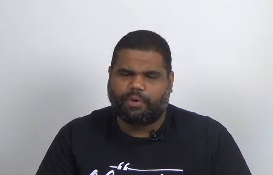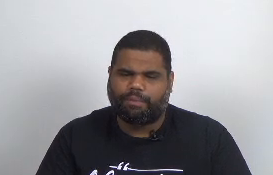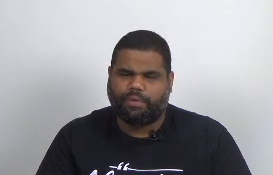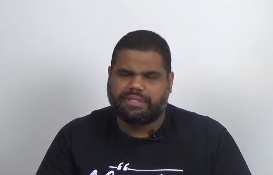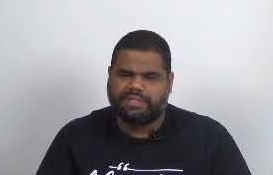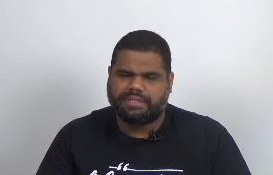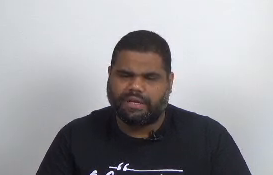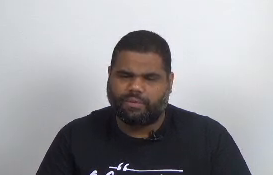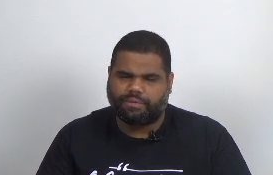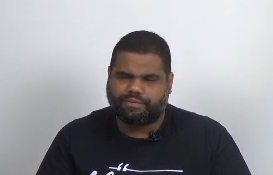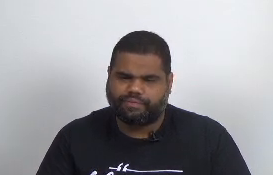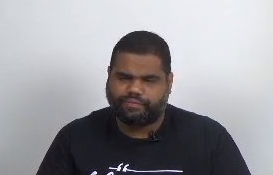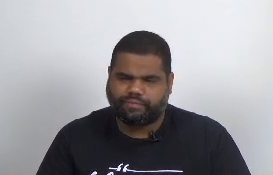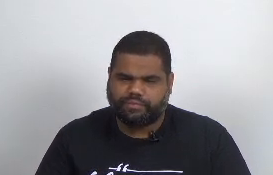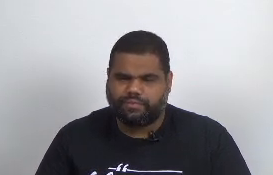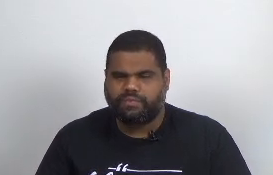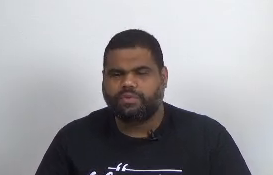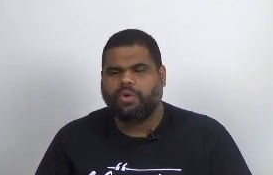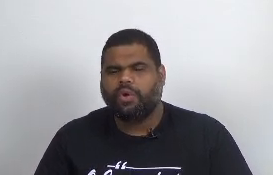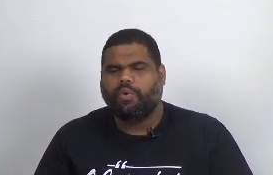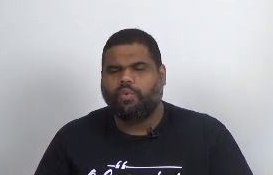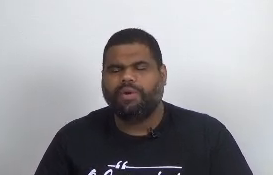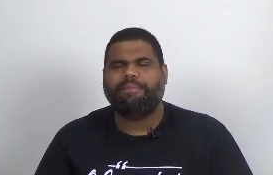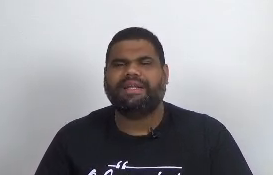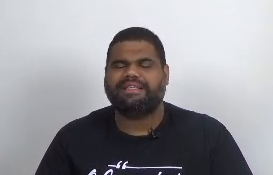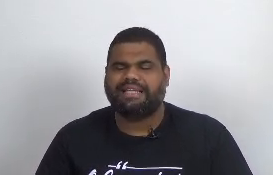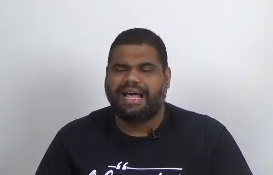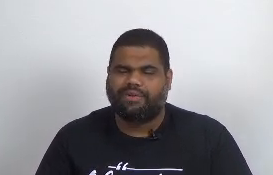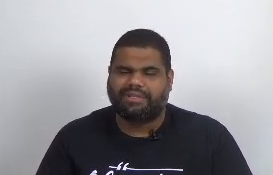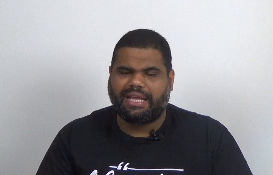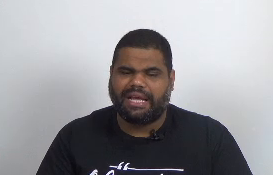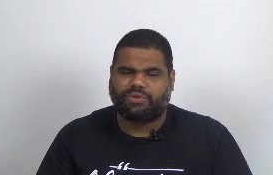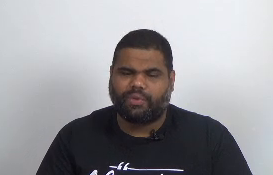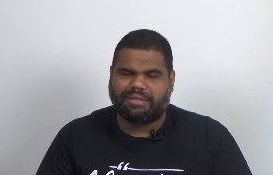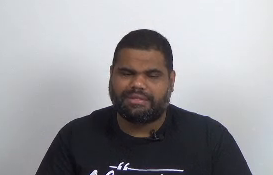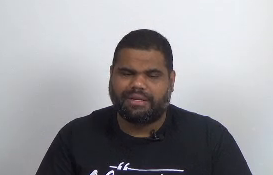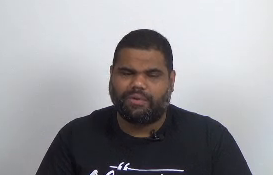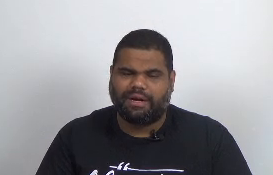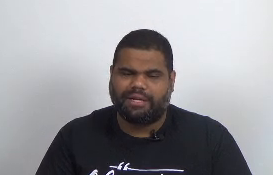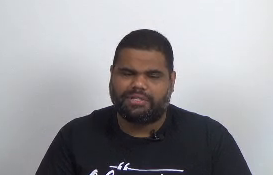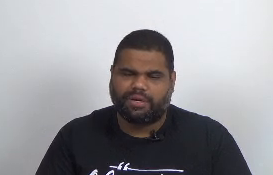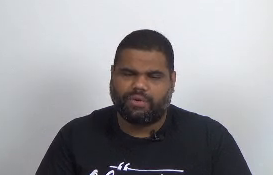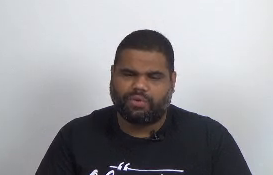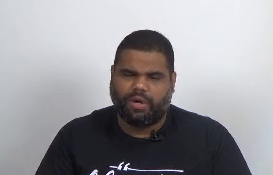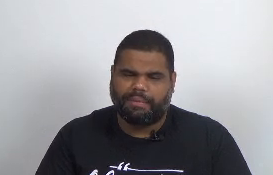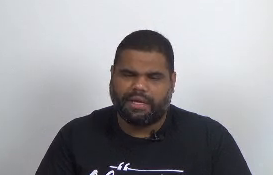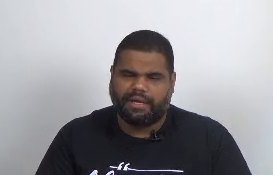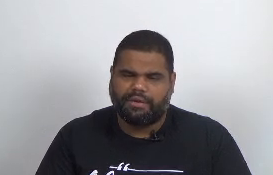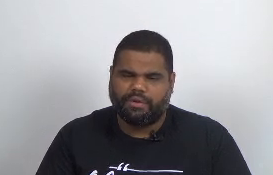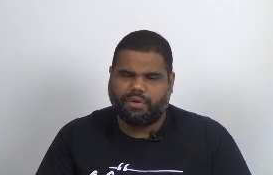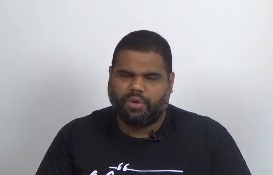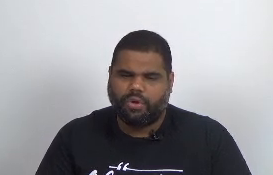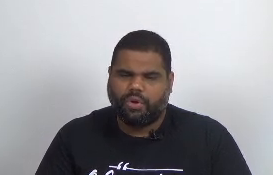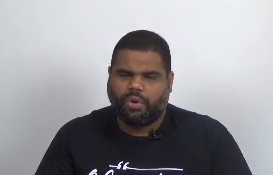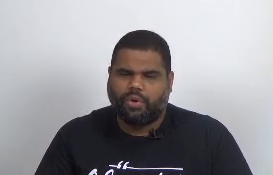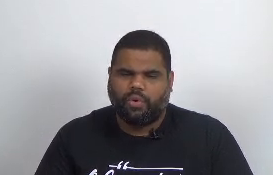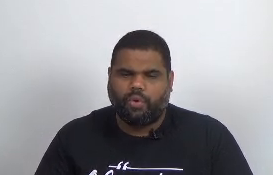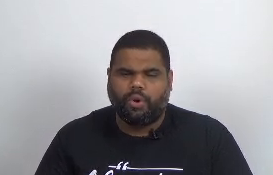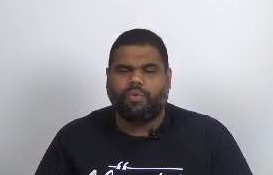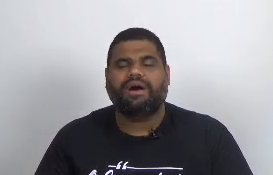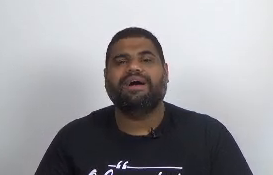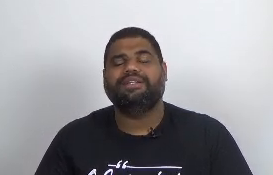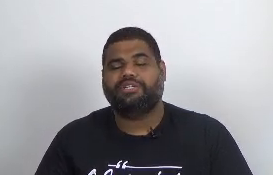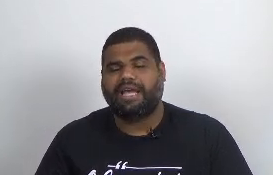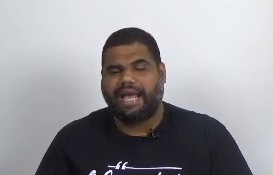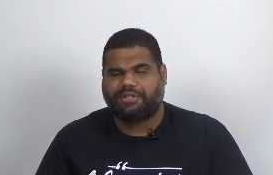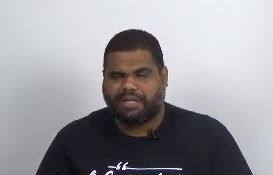da proposição: um empresário tem atuação antieconômica